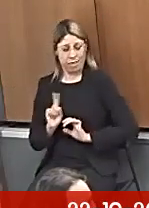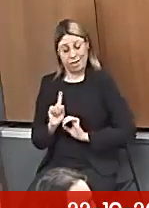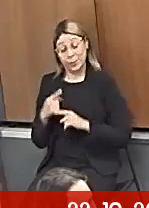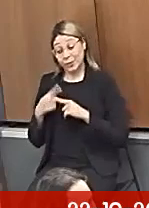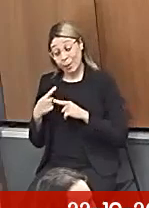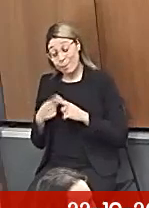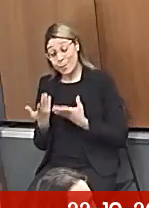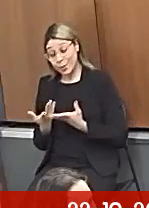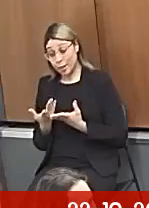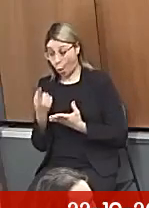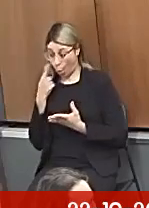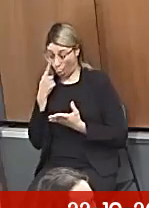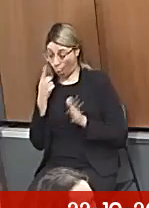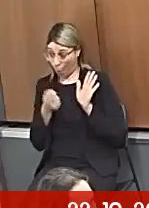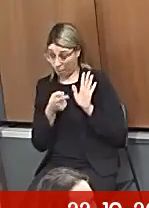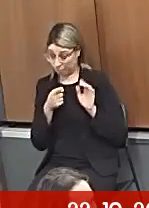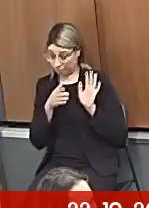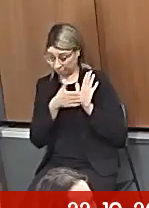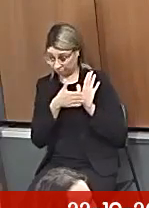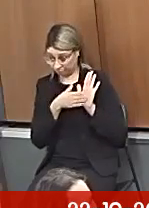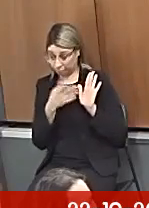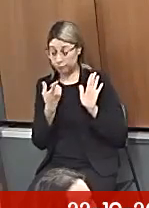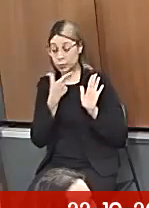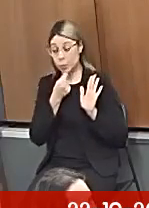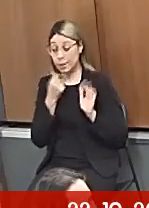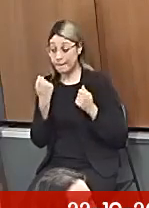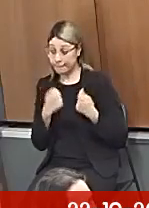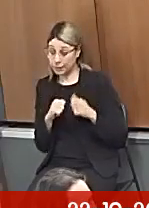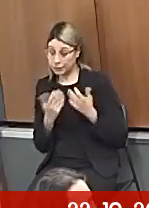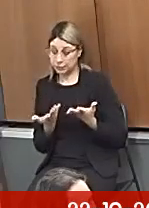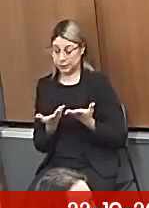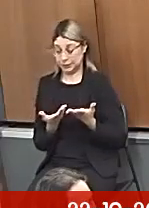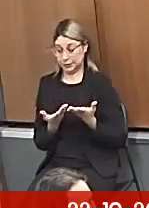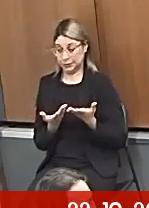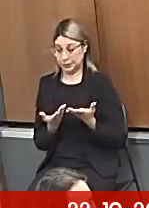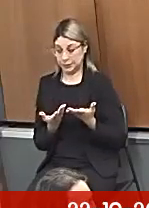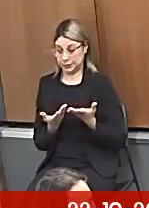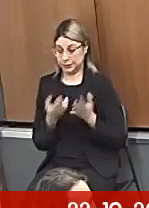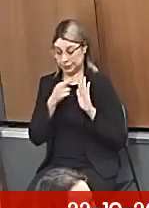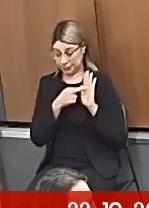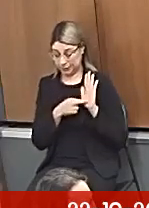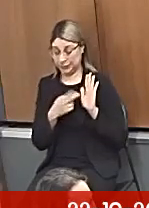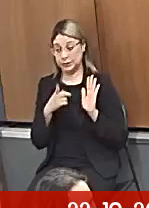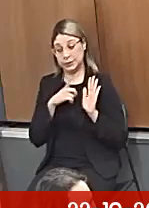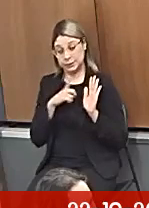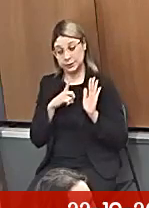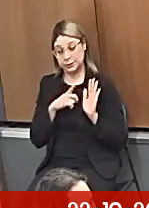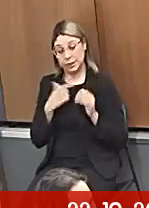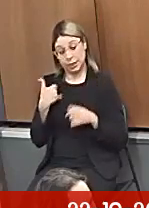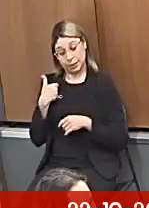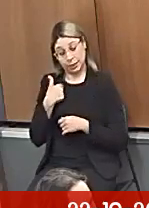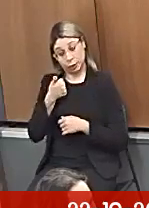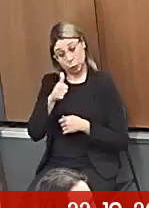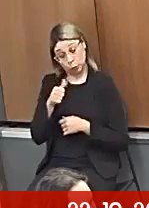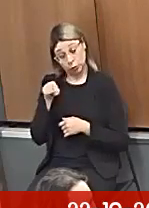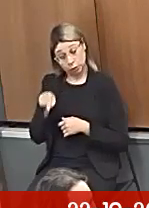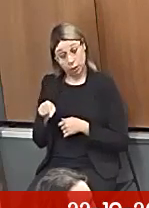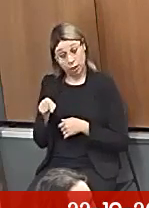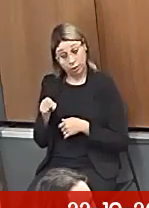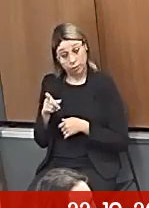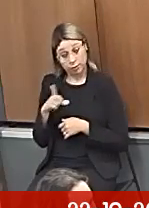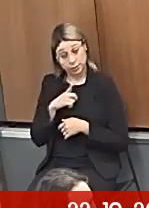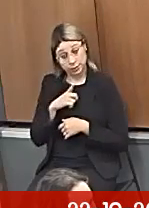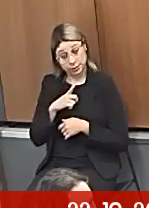ó, a primeira cláusula do convênio fala que o menino que vai cursar o 6º ano tem que ter 11 anos. Seu filho vai